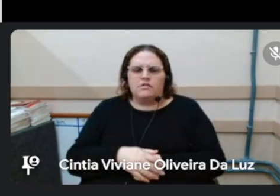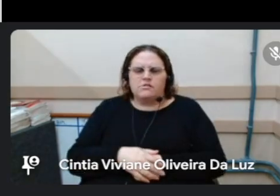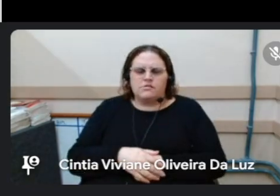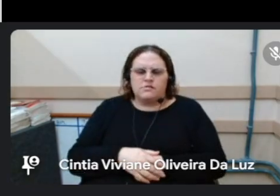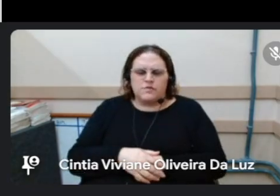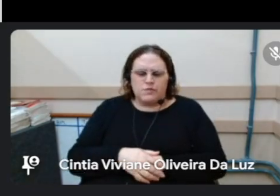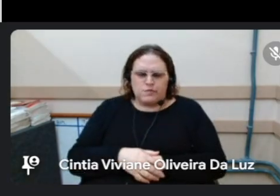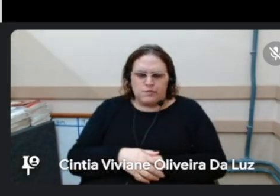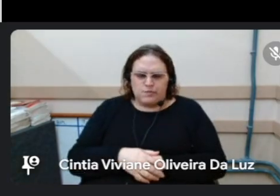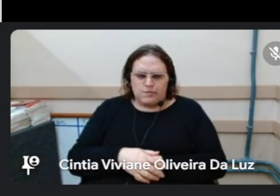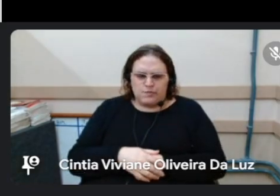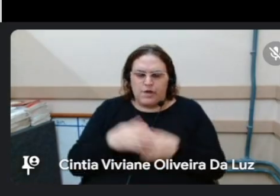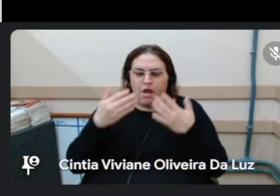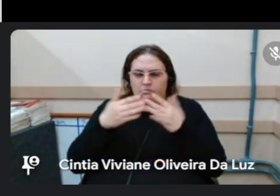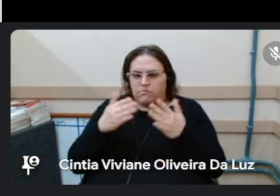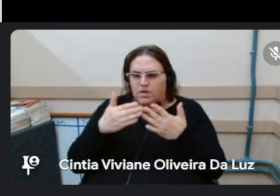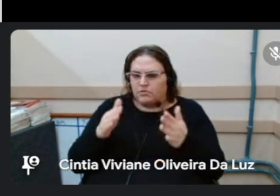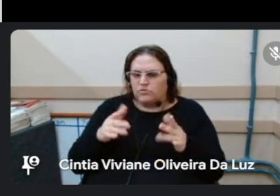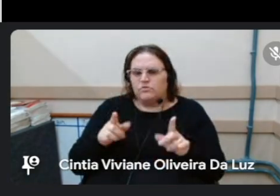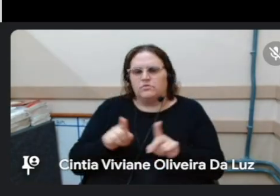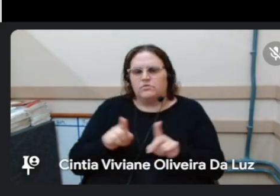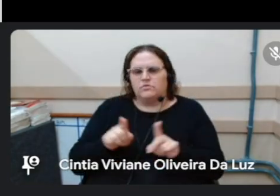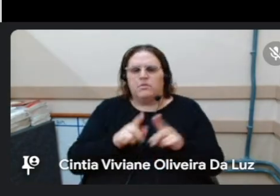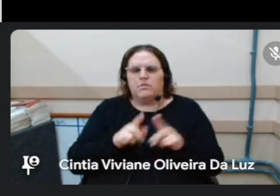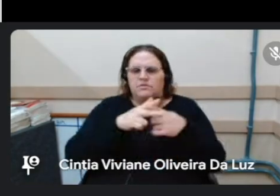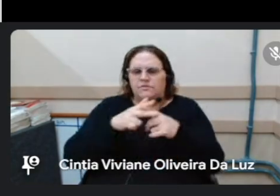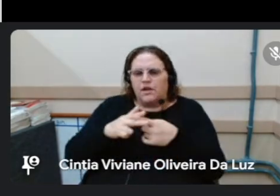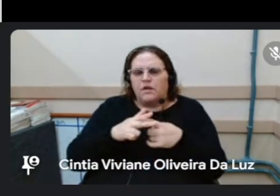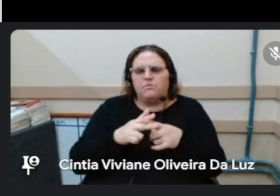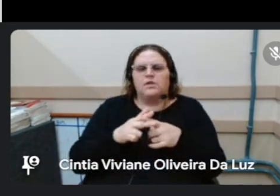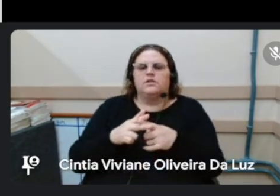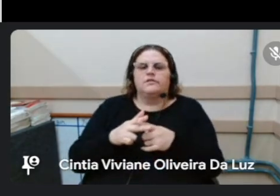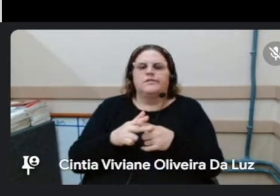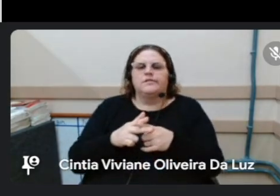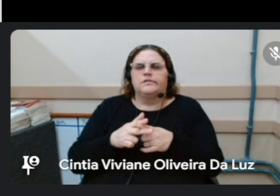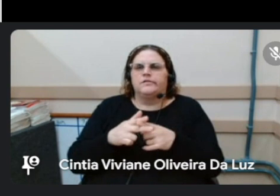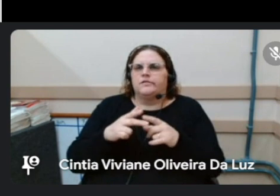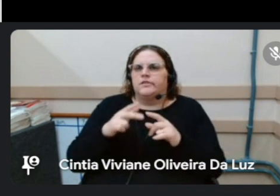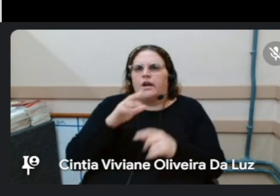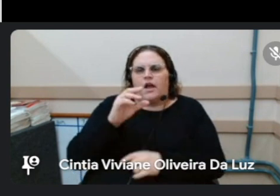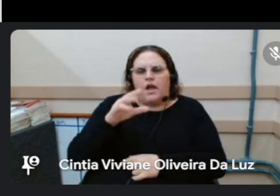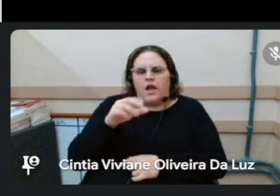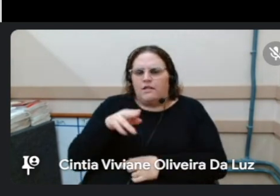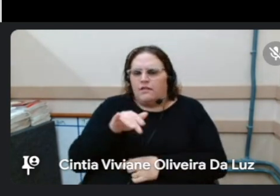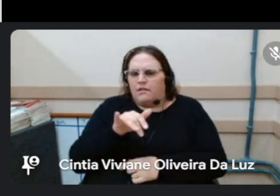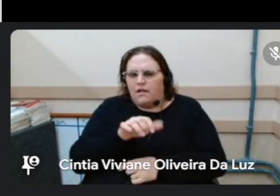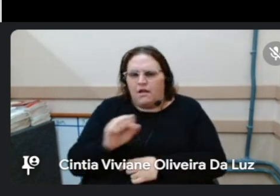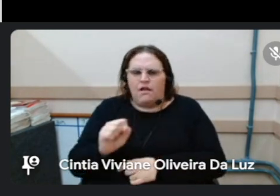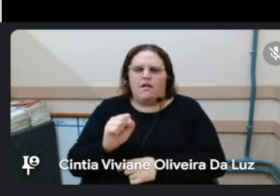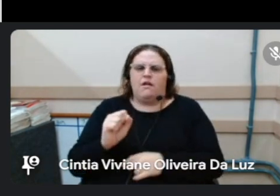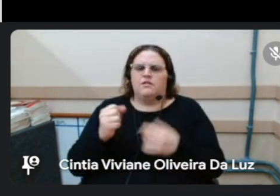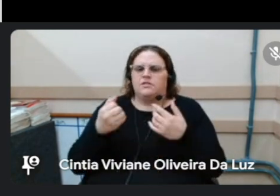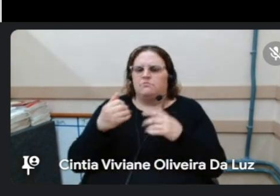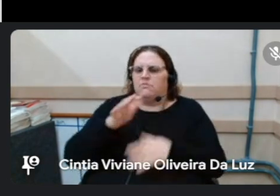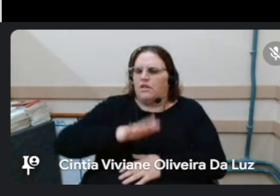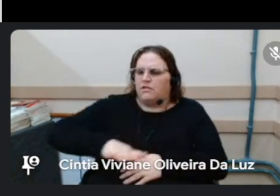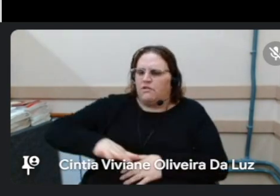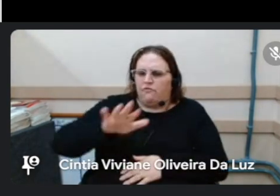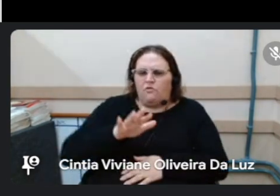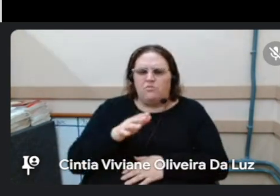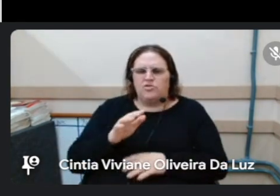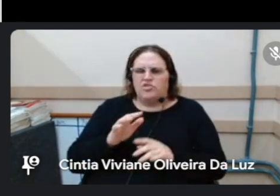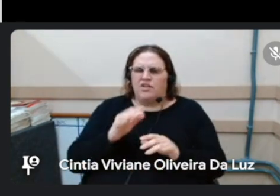abertura das Ferramentas e e canais e plataformas da internet para divulgação do trabalho não